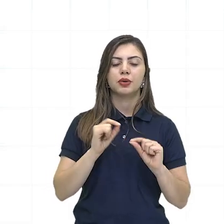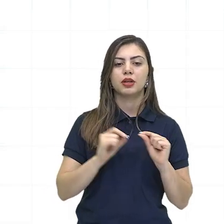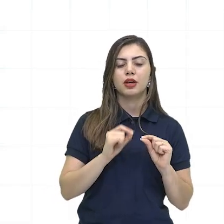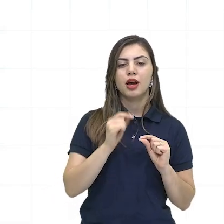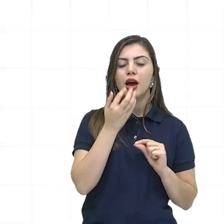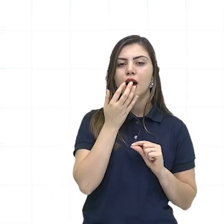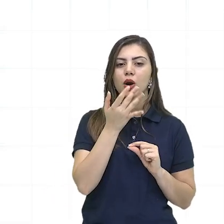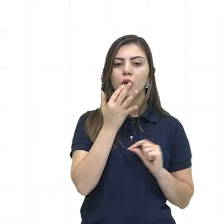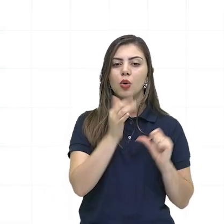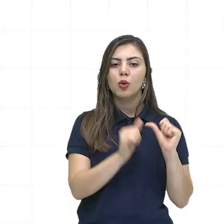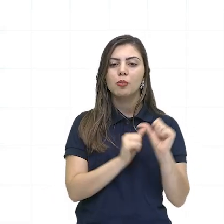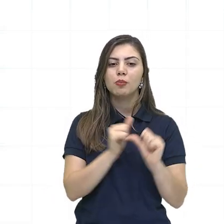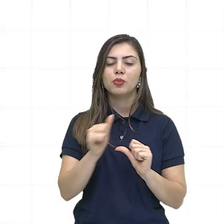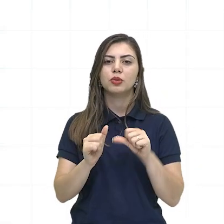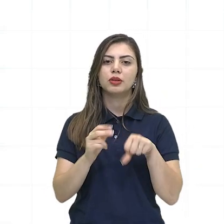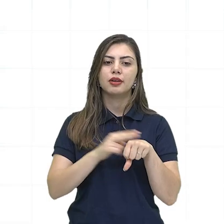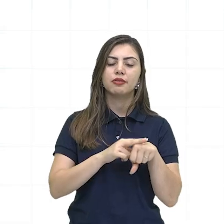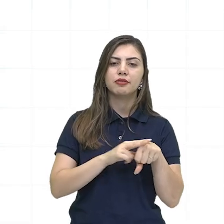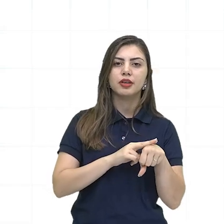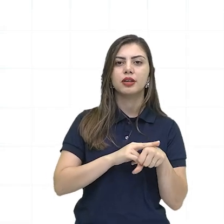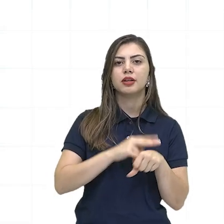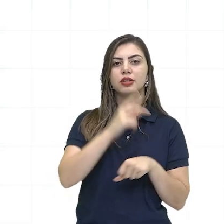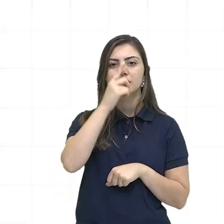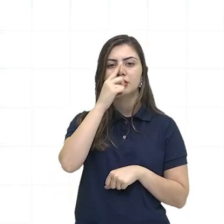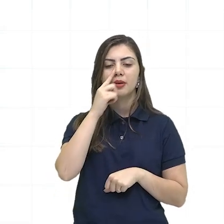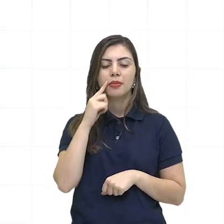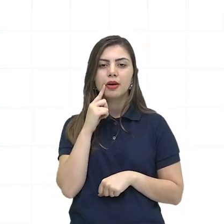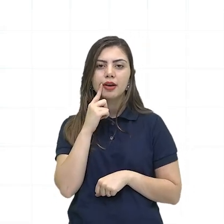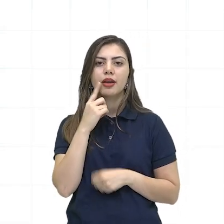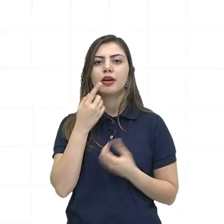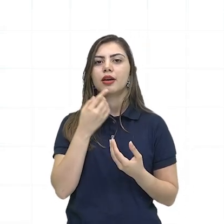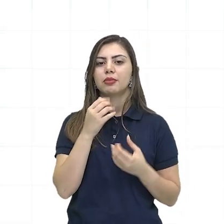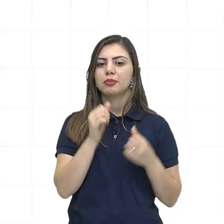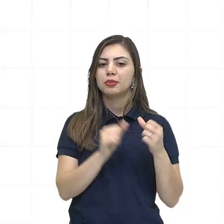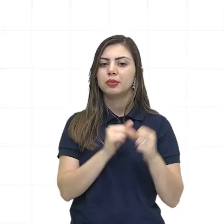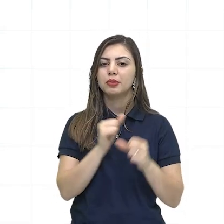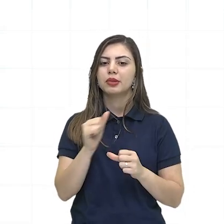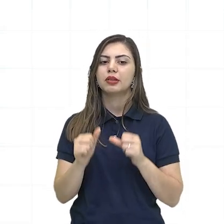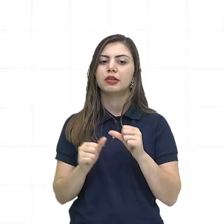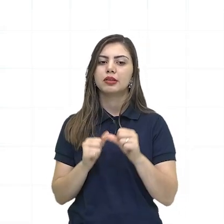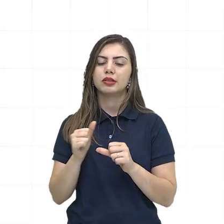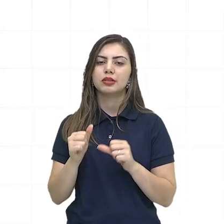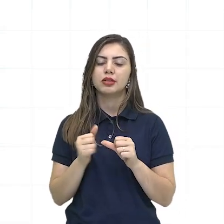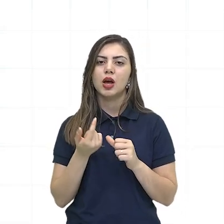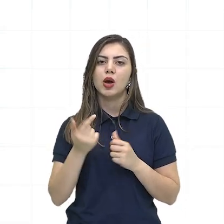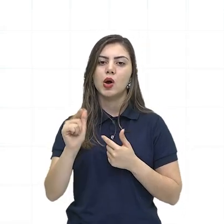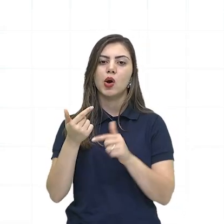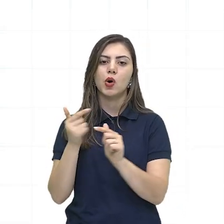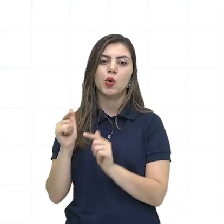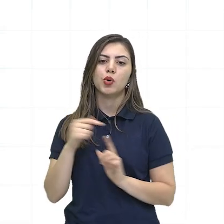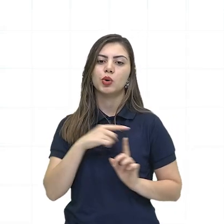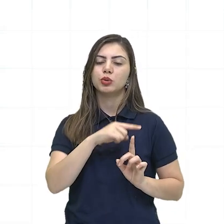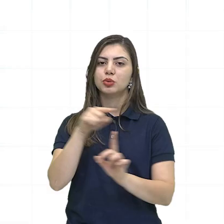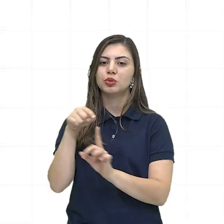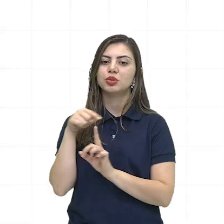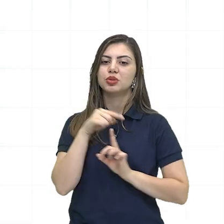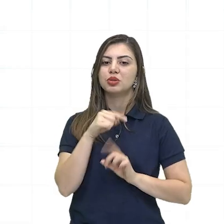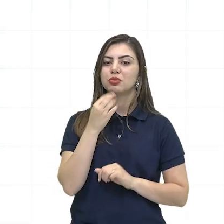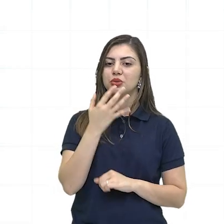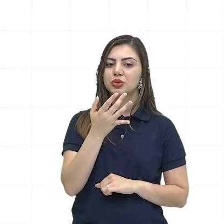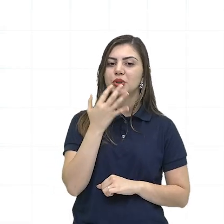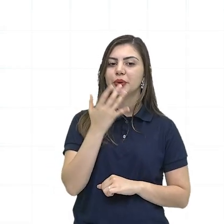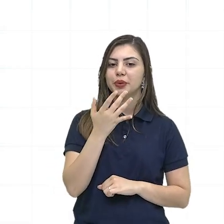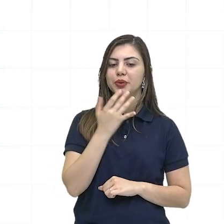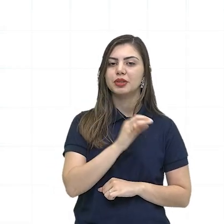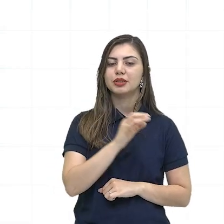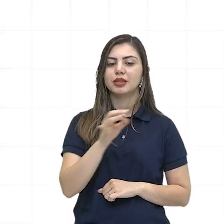ou laranja ou vermelho, que dá lugar a outros pigmentos, como o caroteno, a antocianina, responsáveis